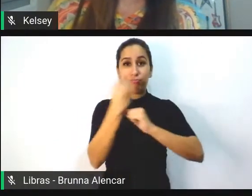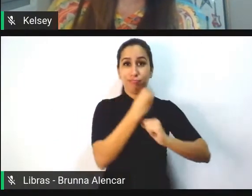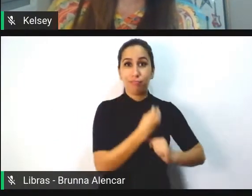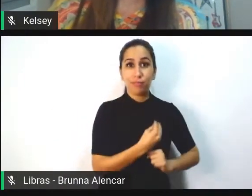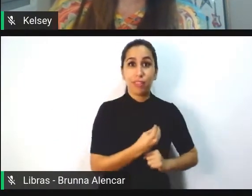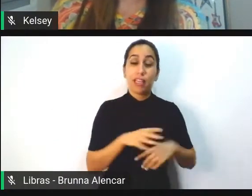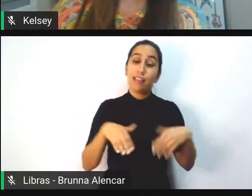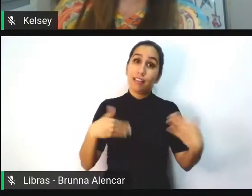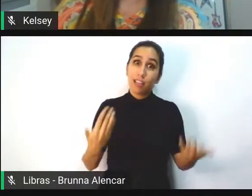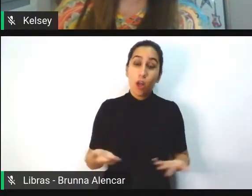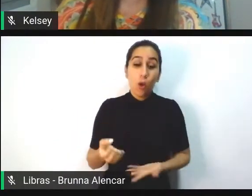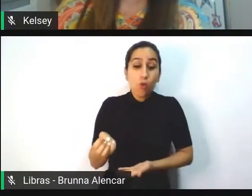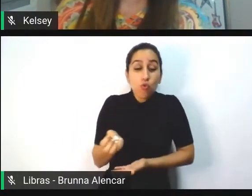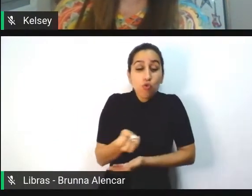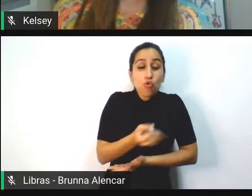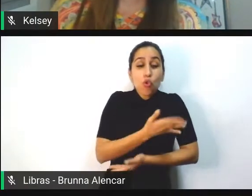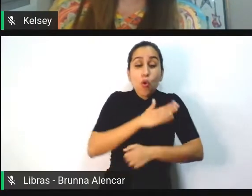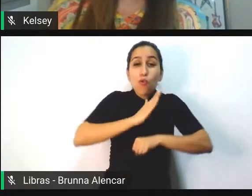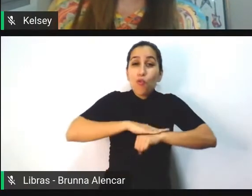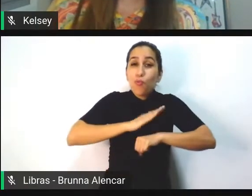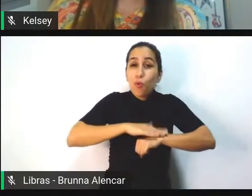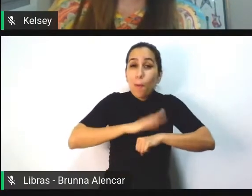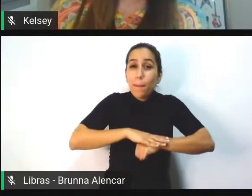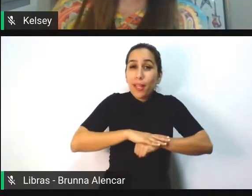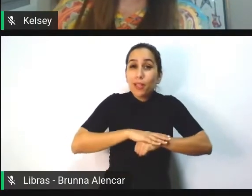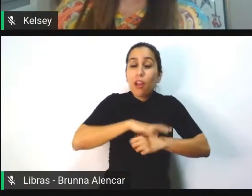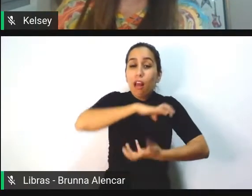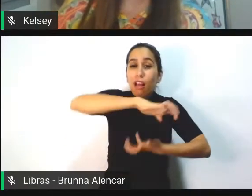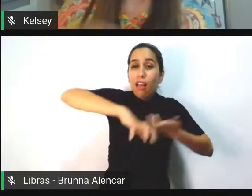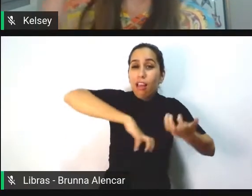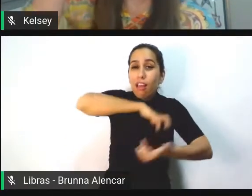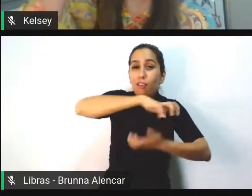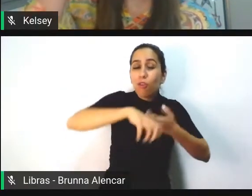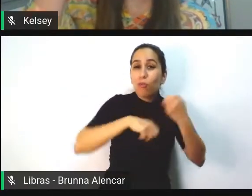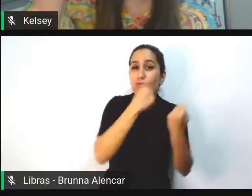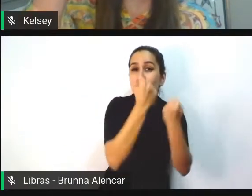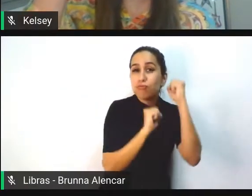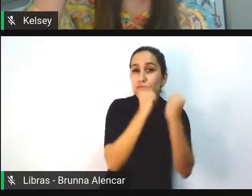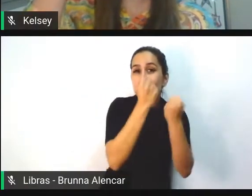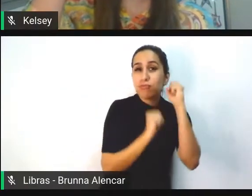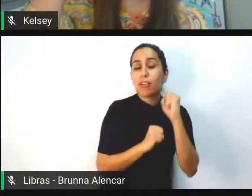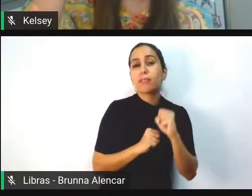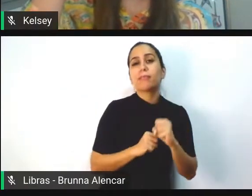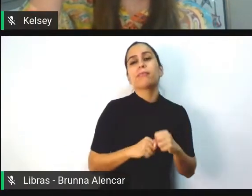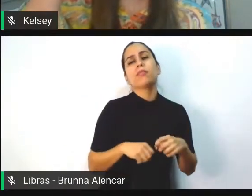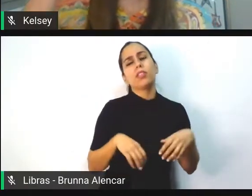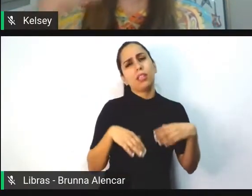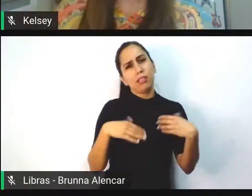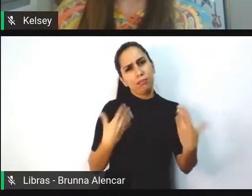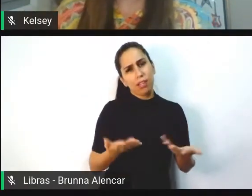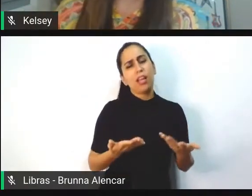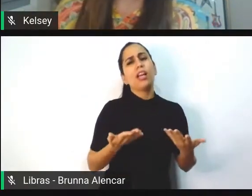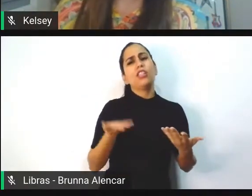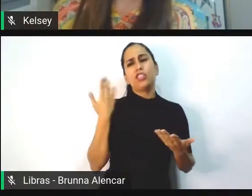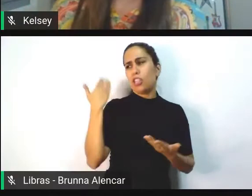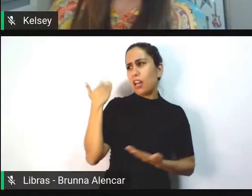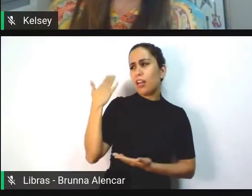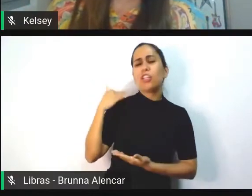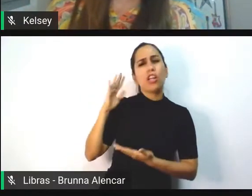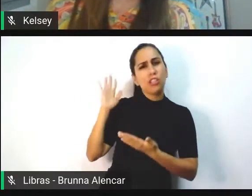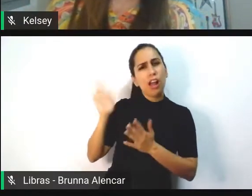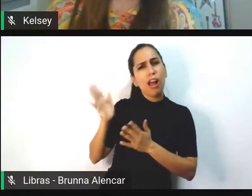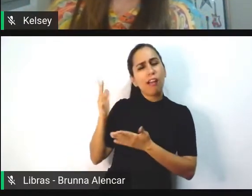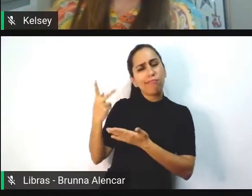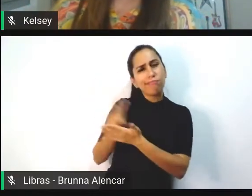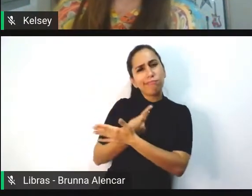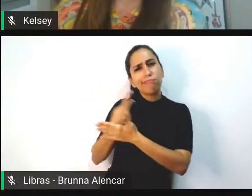revolução industrial que estamos atingindo, né? É porque já existiam os ingredientes, isso já estava acontecendo de uma maneira